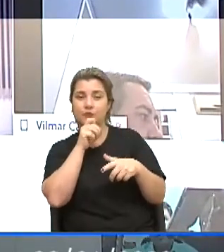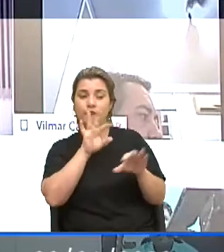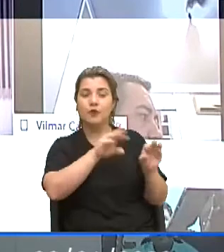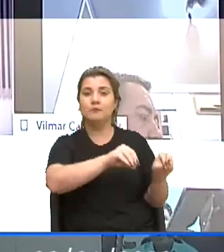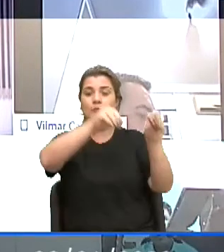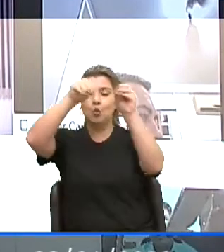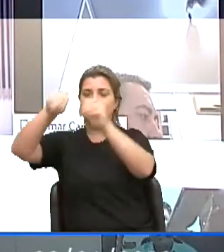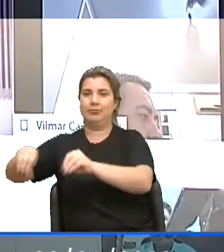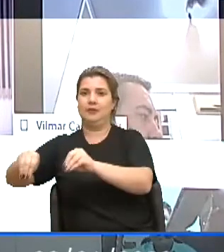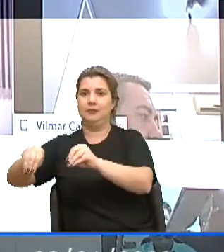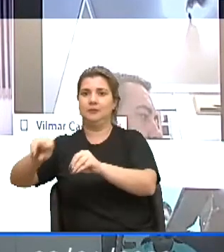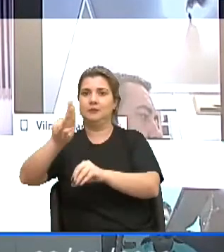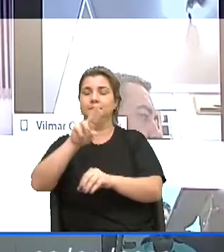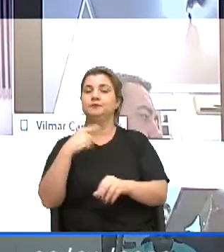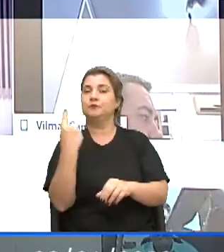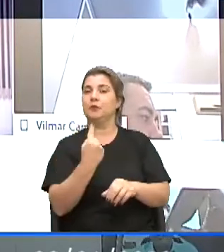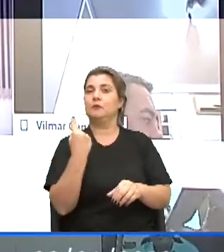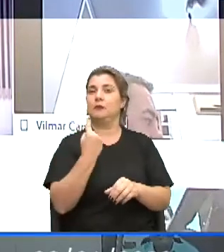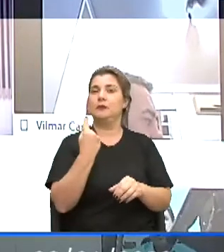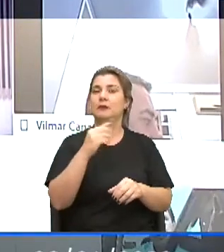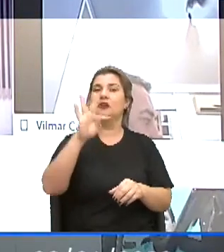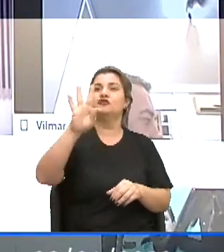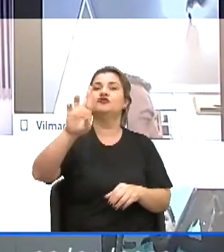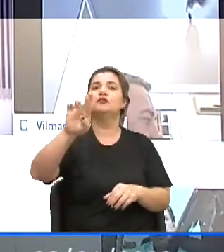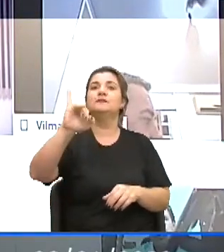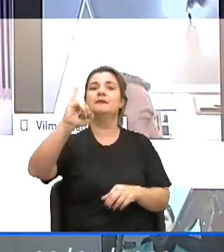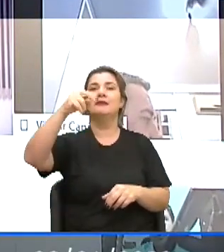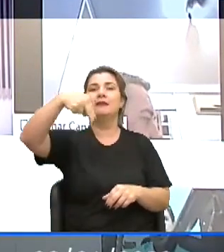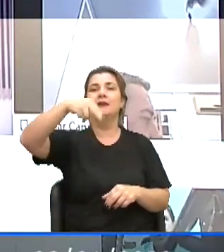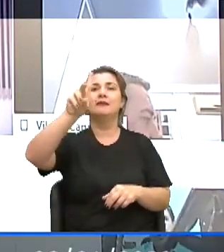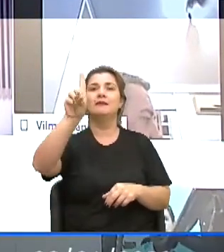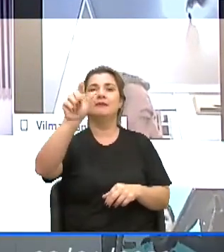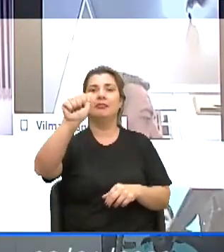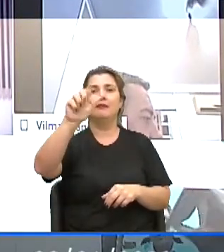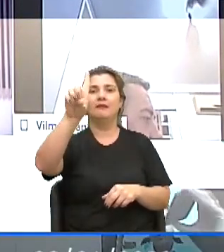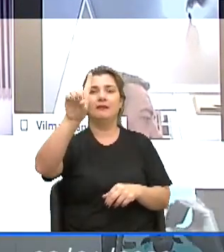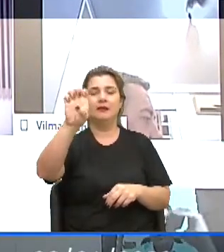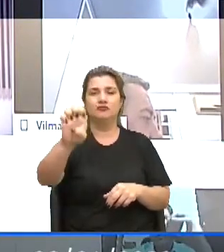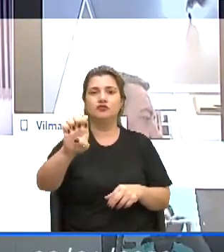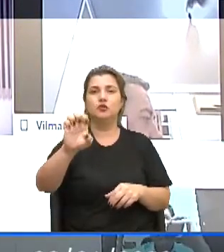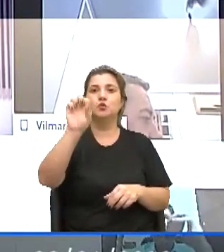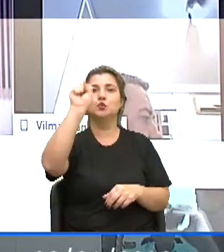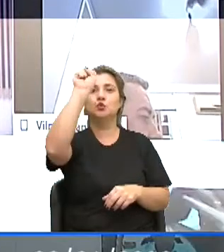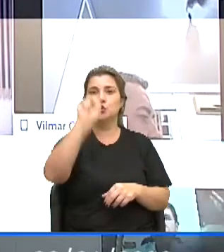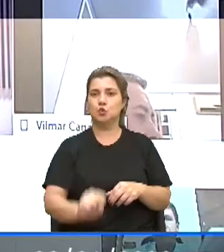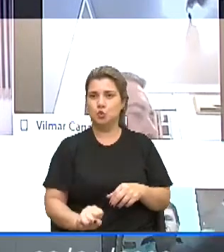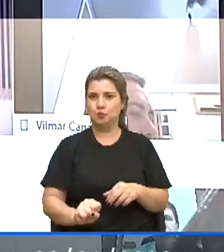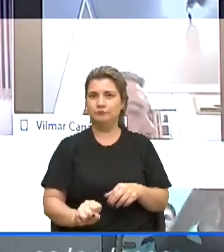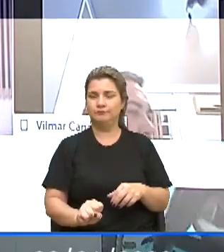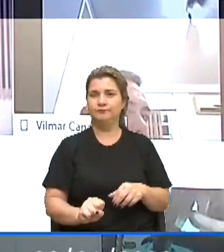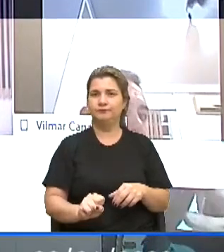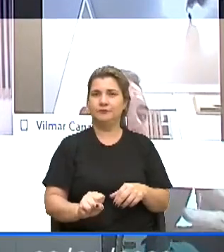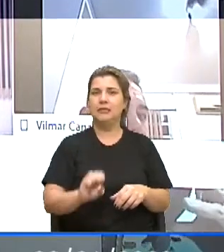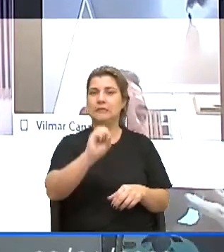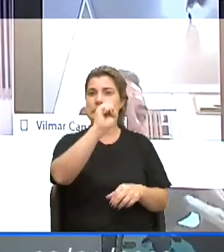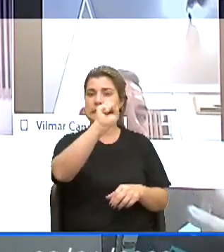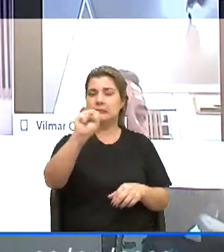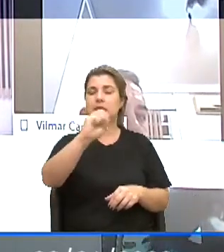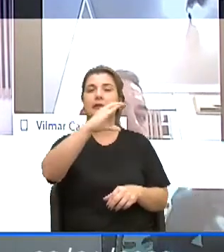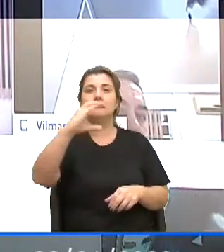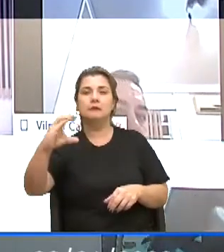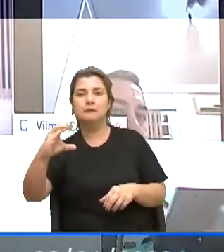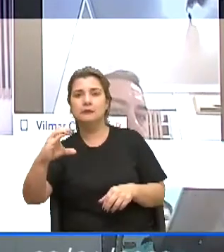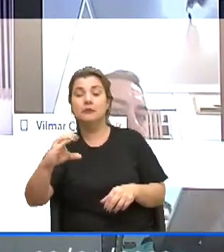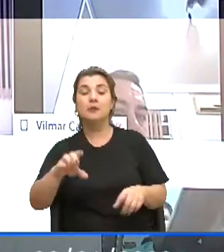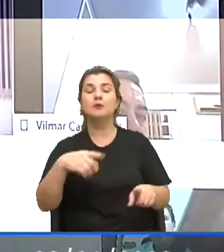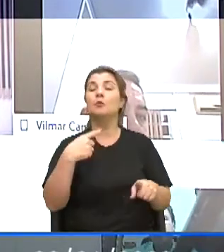a unidade de Trindade do Sul e, se eu não estou enganado, a unidade de Nova Veneza, Santa Catarina. Então, okay. A produção continua. Então, nós temos que